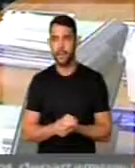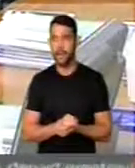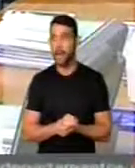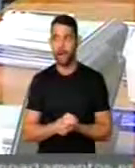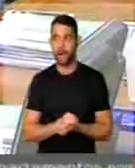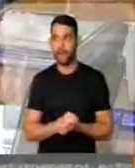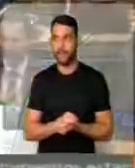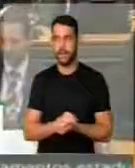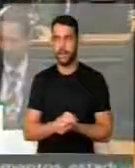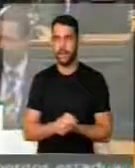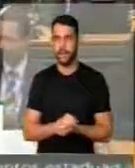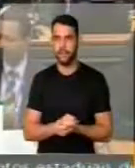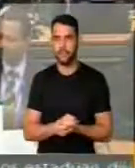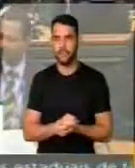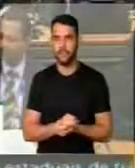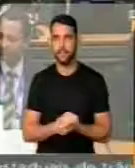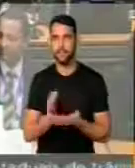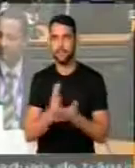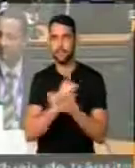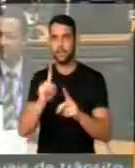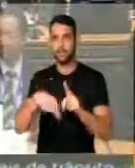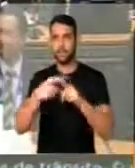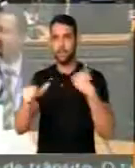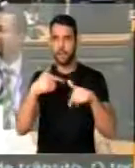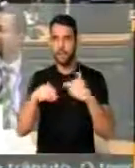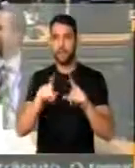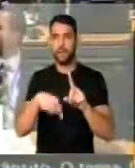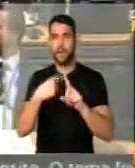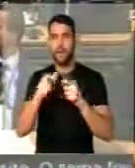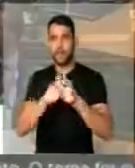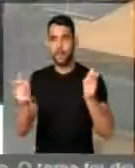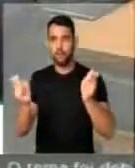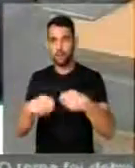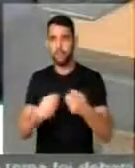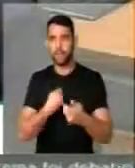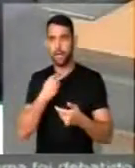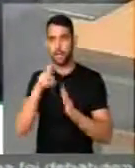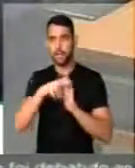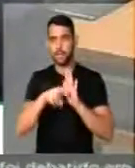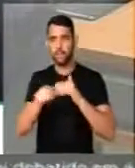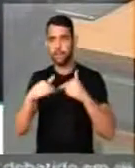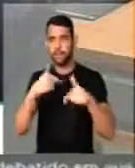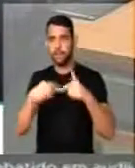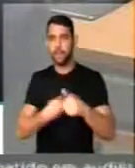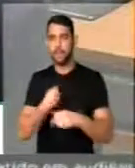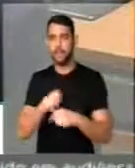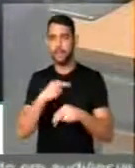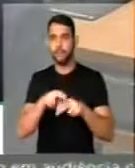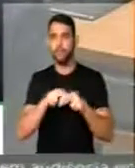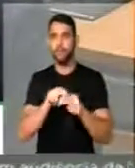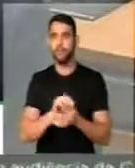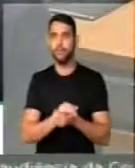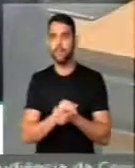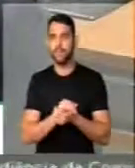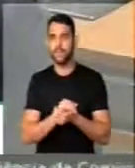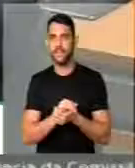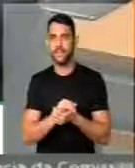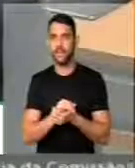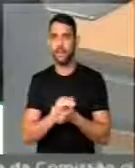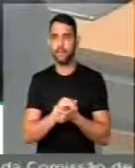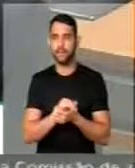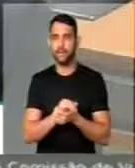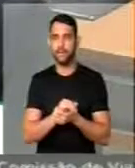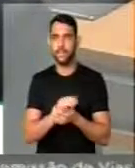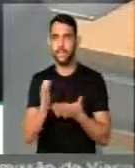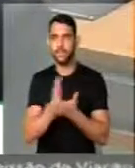que dá mais oportunidade de emprego, ampliar as possibilidades do trabalhador brasileiro, nós temos que, ao mesmo tempo,